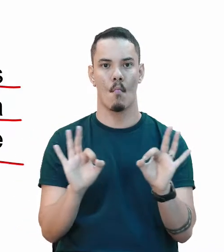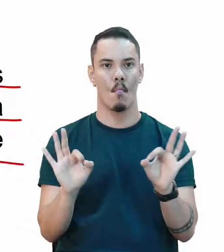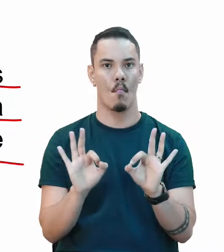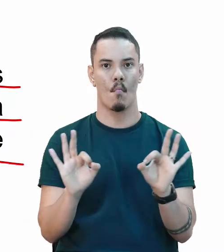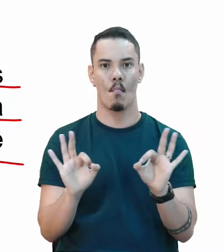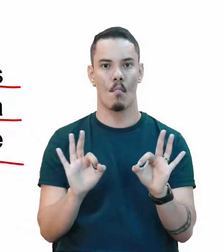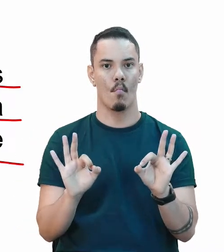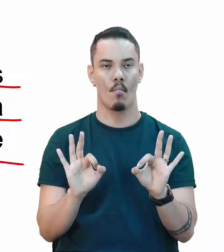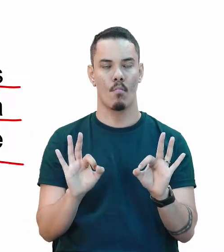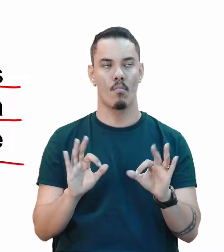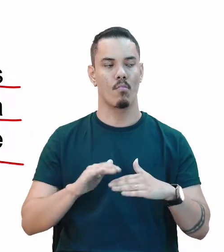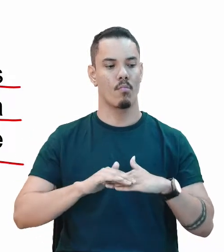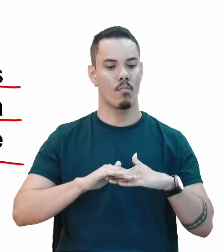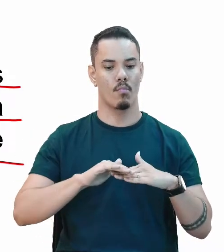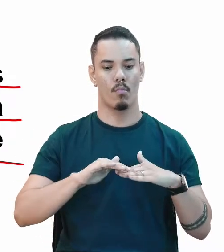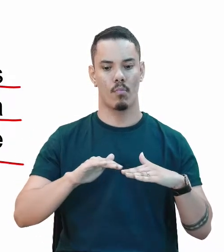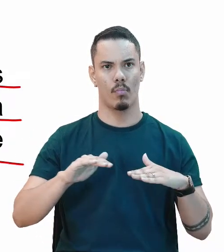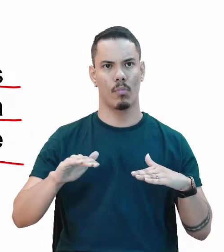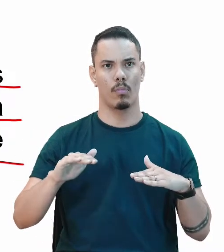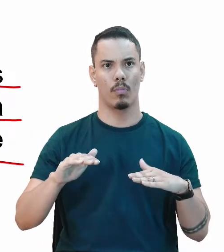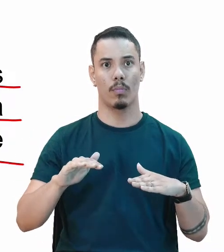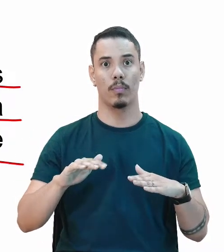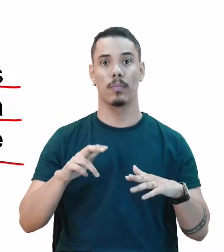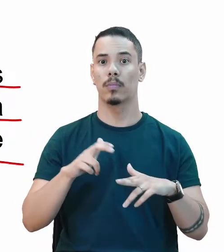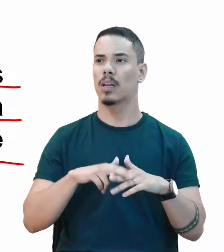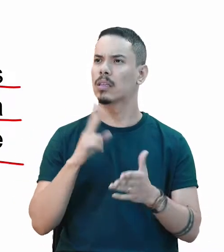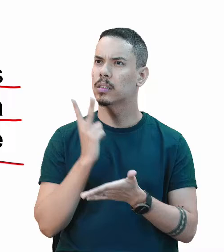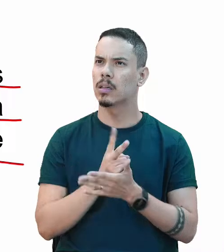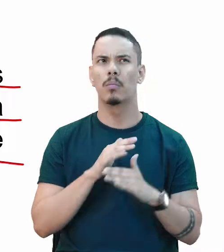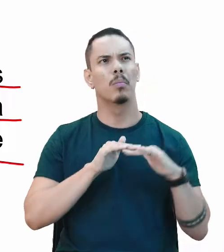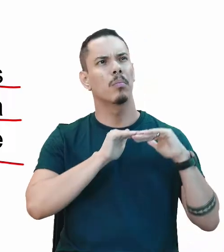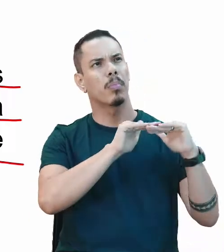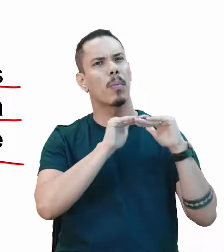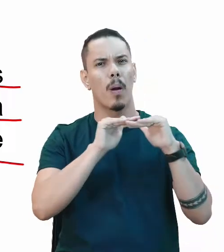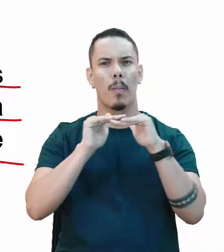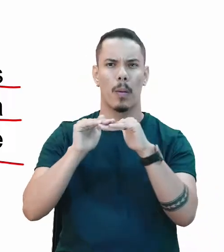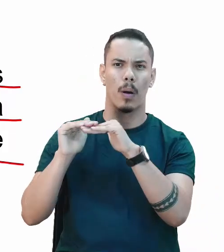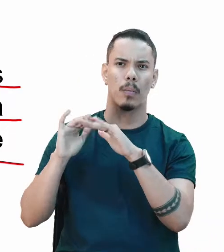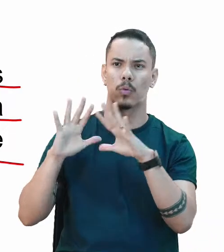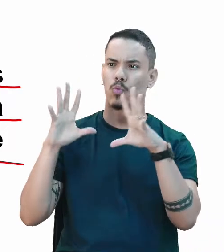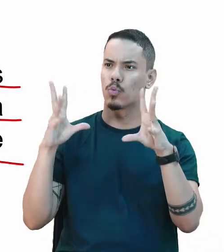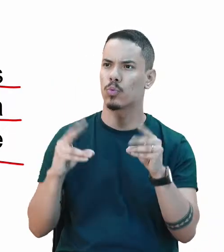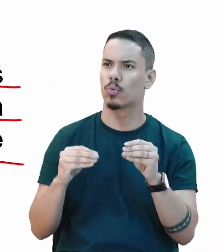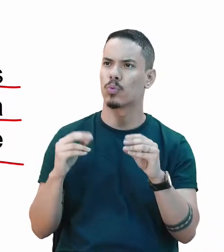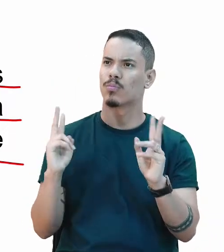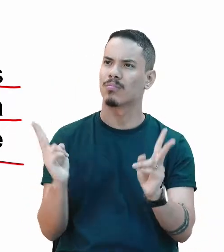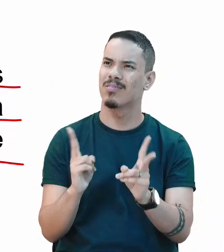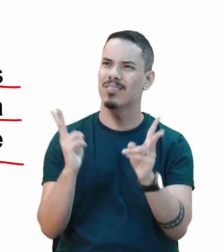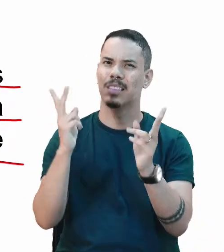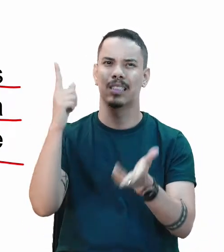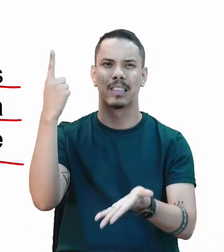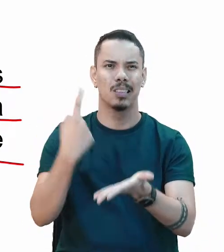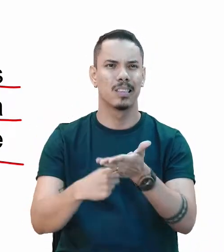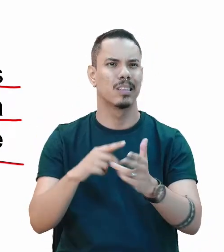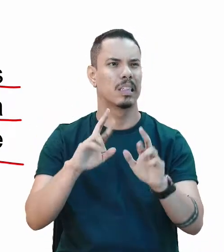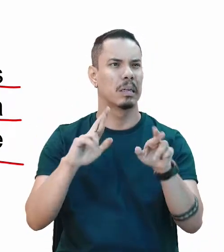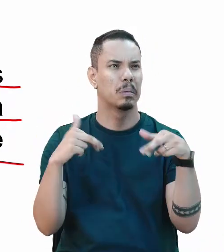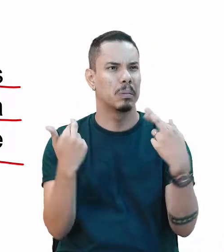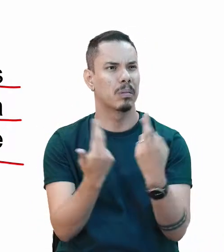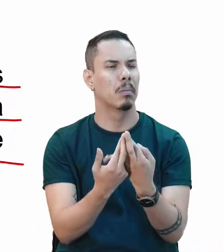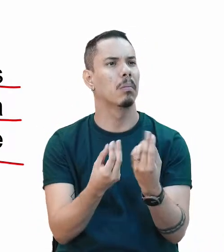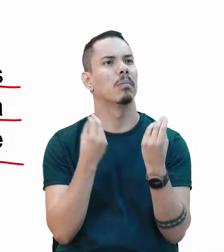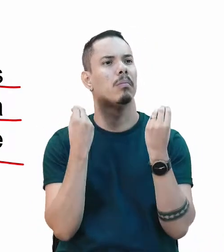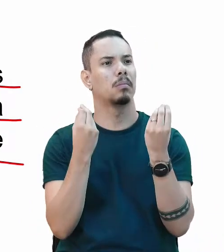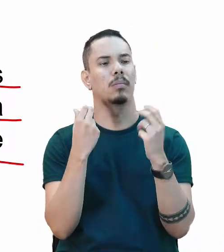época. Então, ele questionava tudo isso, todos esses valores, todas essas convenções, ele questionava, pois, segundo